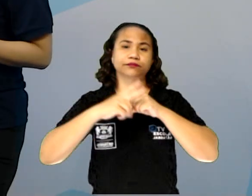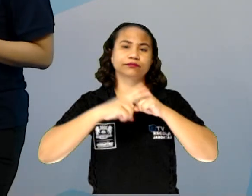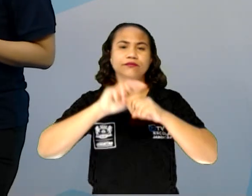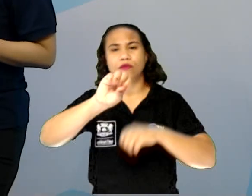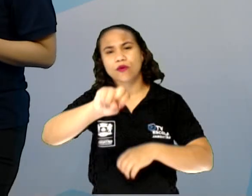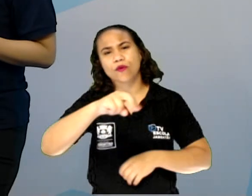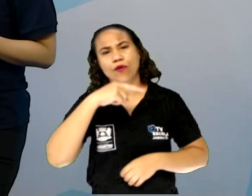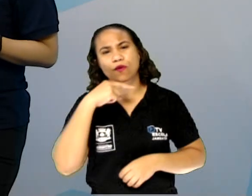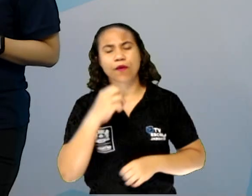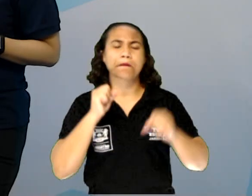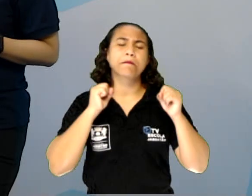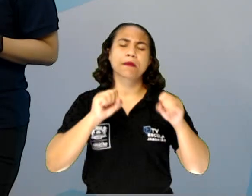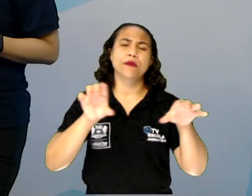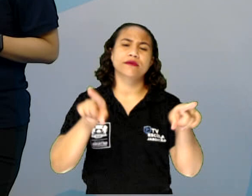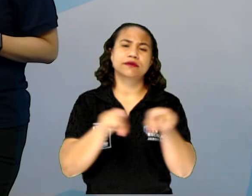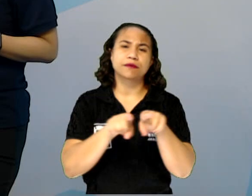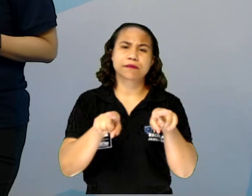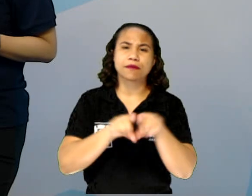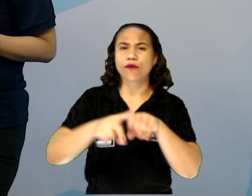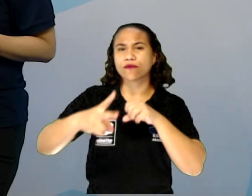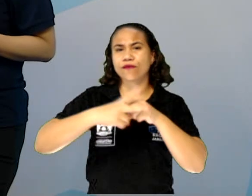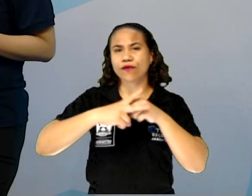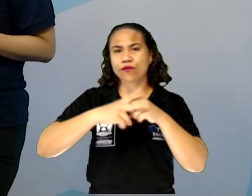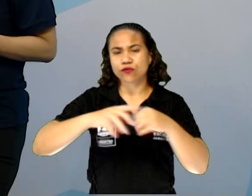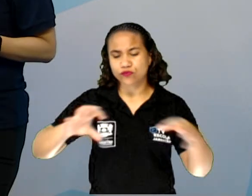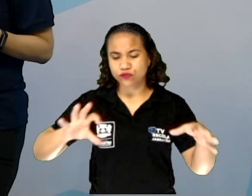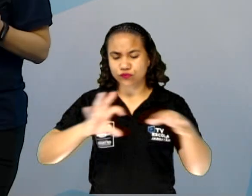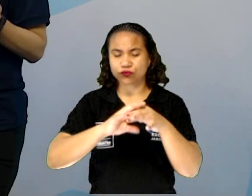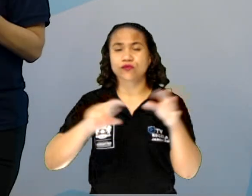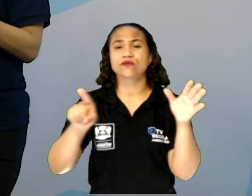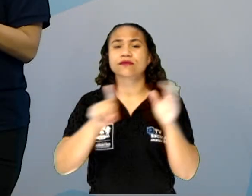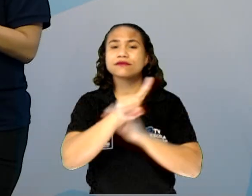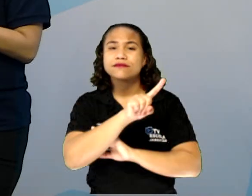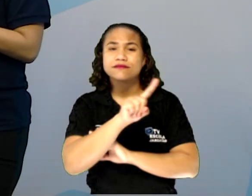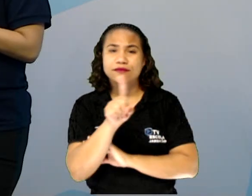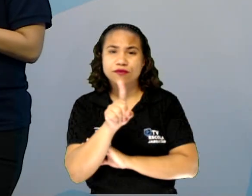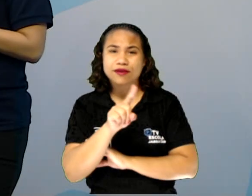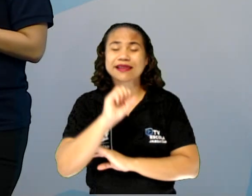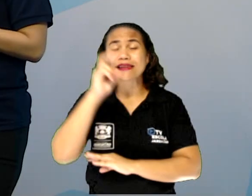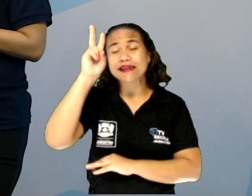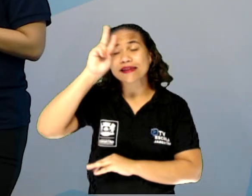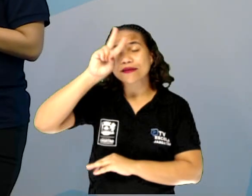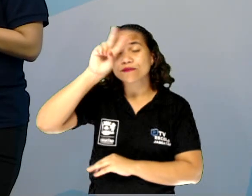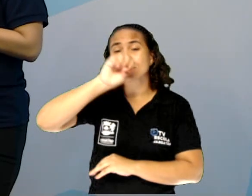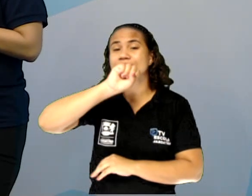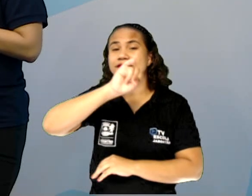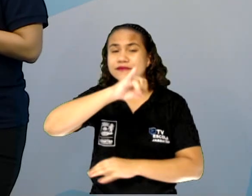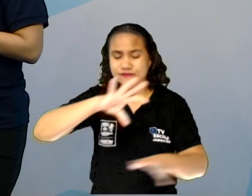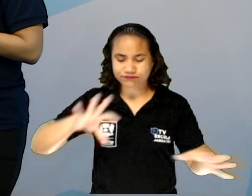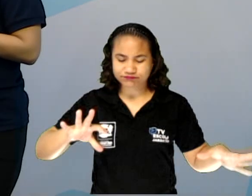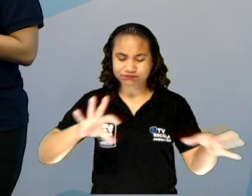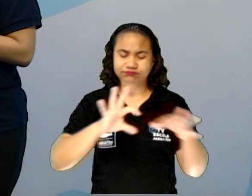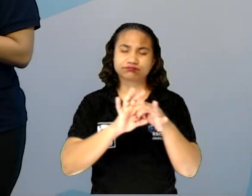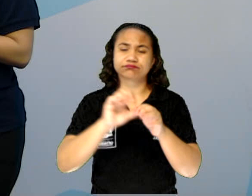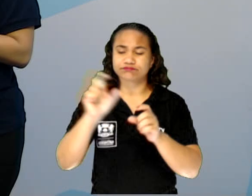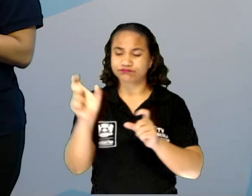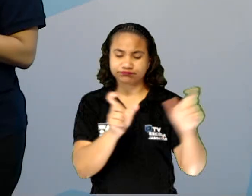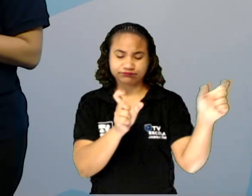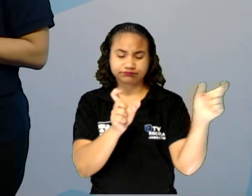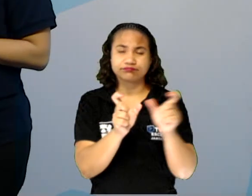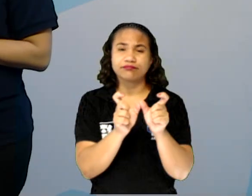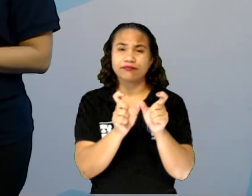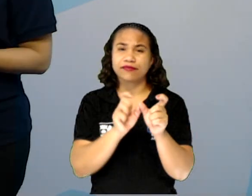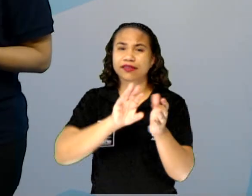pode juntar o verbo com a negação. Lembra que quando a gente junta duas palavras, a gente vai tirar